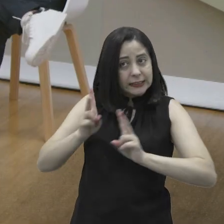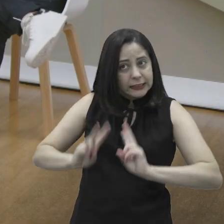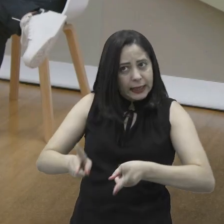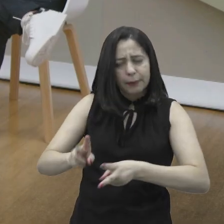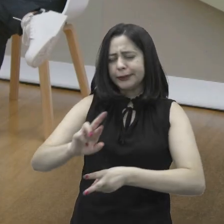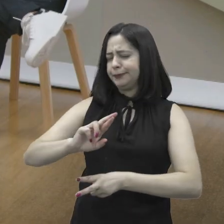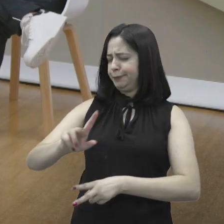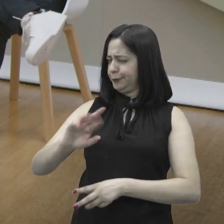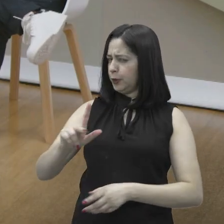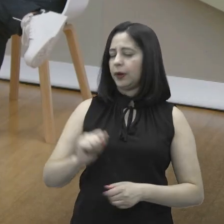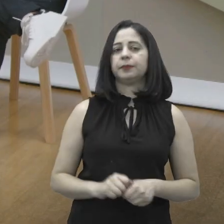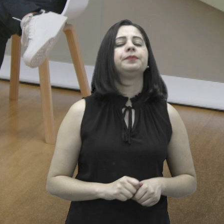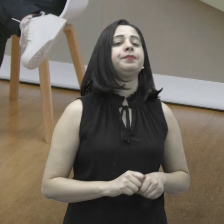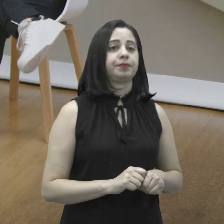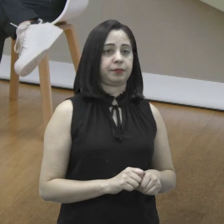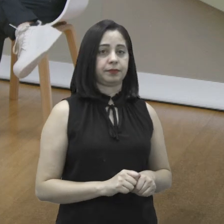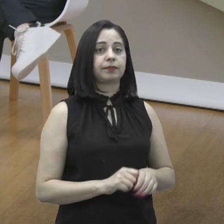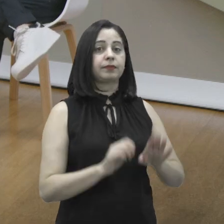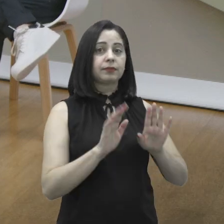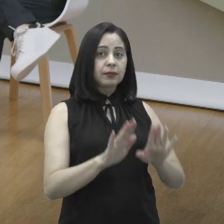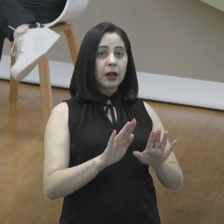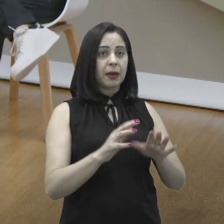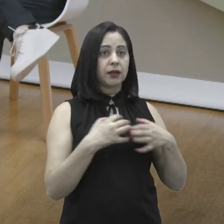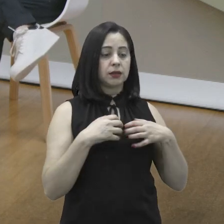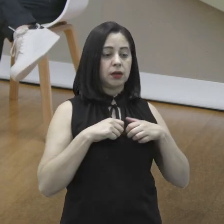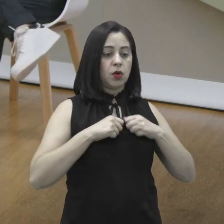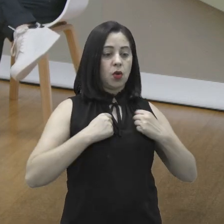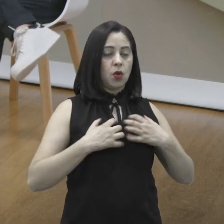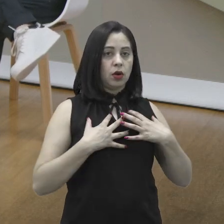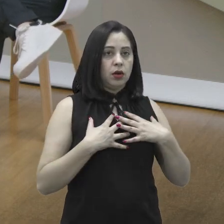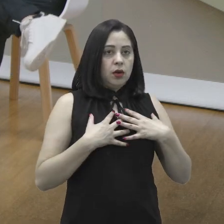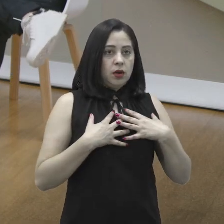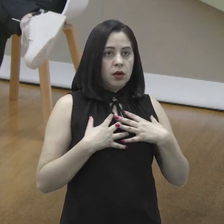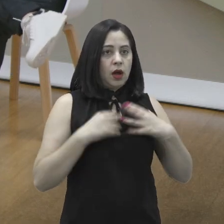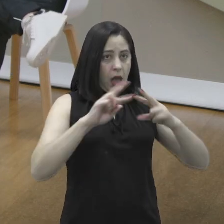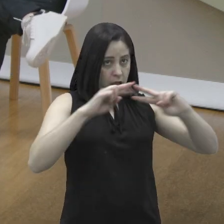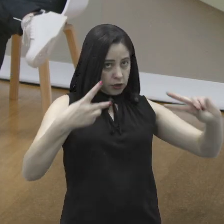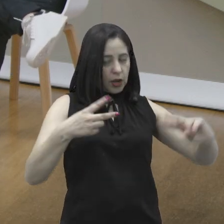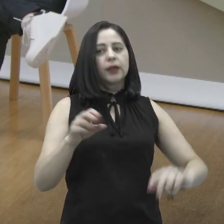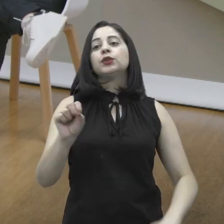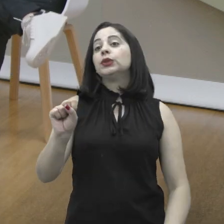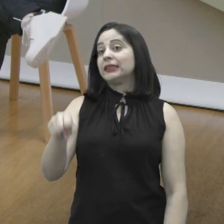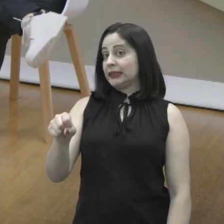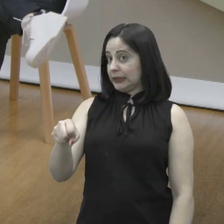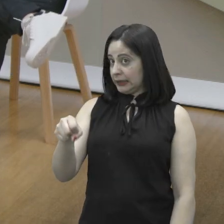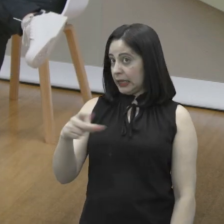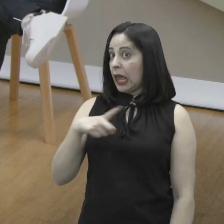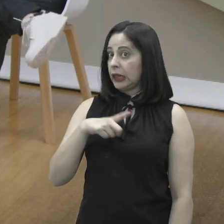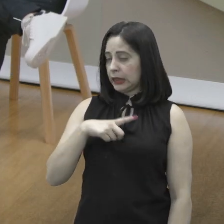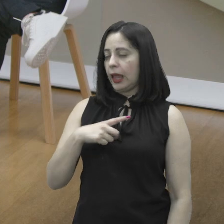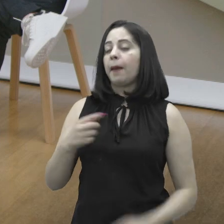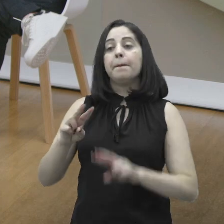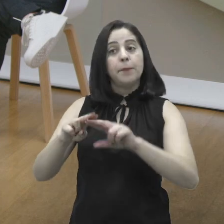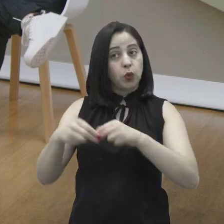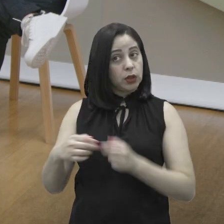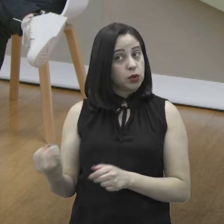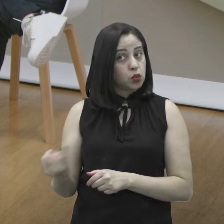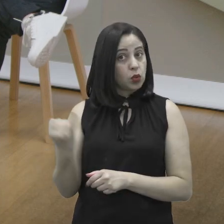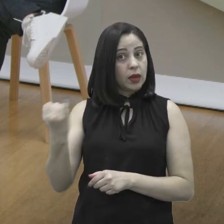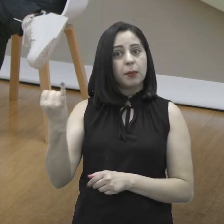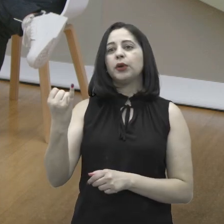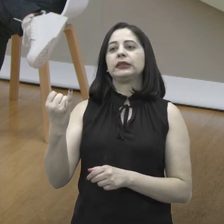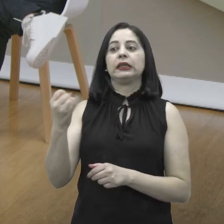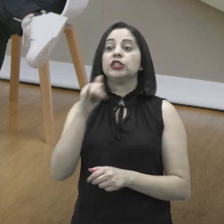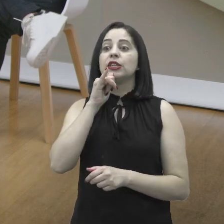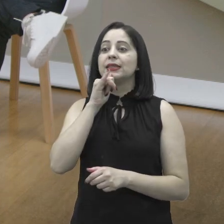algum fator hereditário? A asma possui um forte fator hereditário, é bem comum ter a história familiar, então ter algum